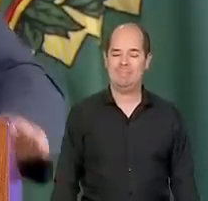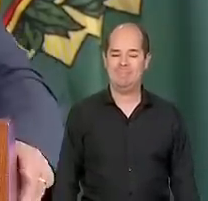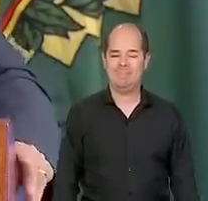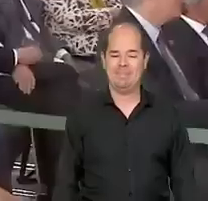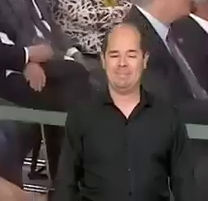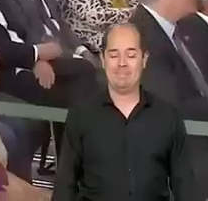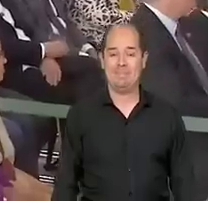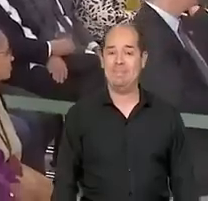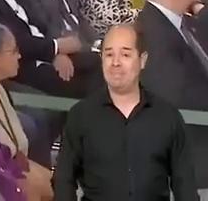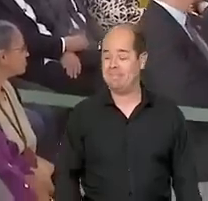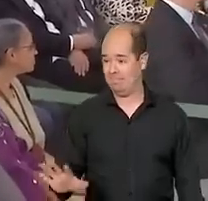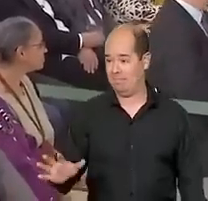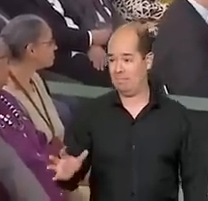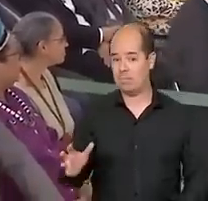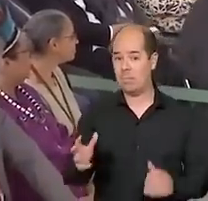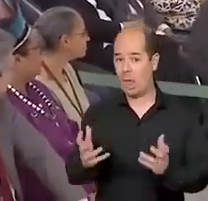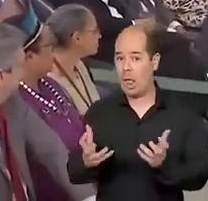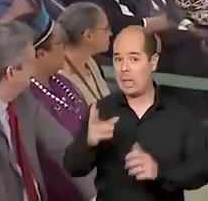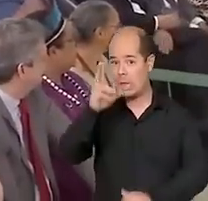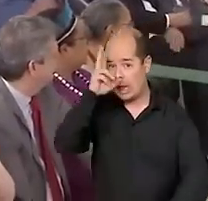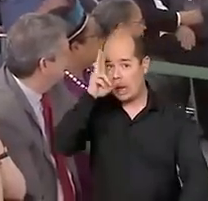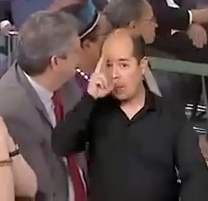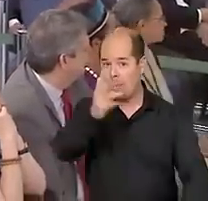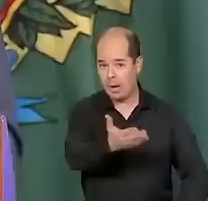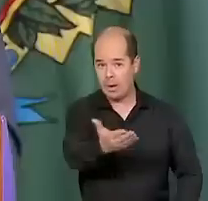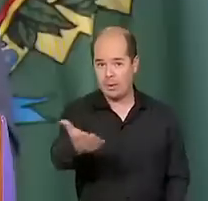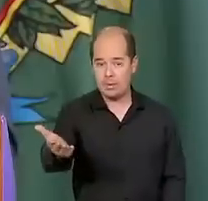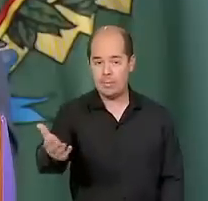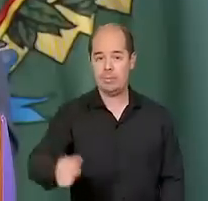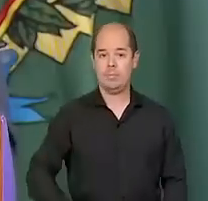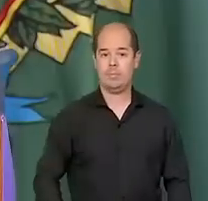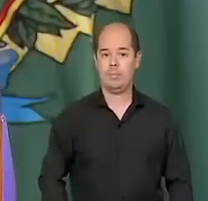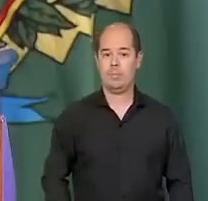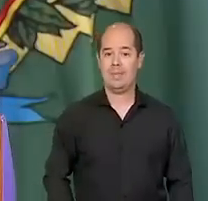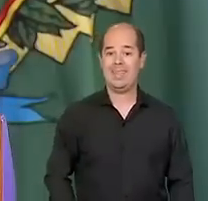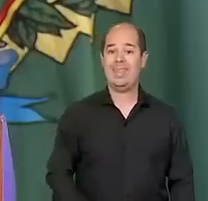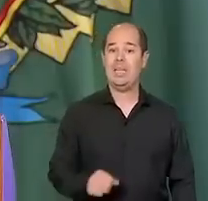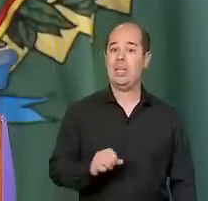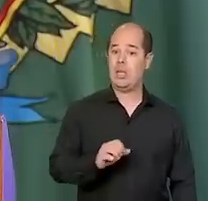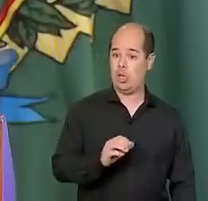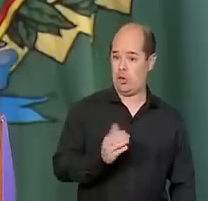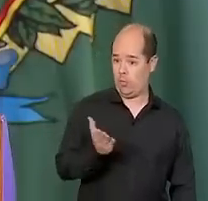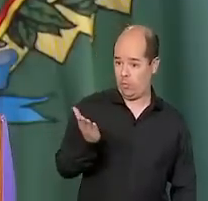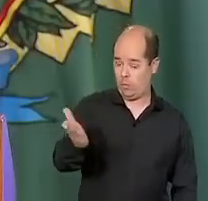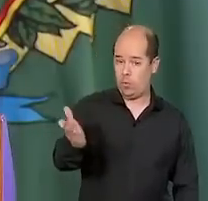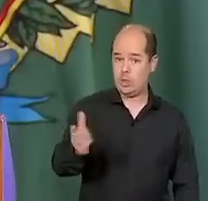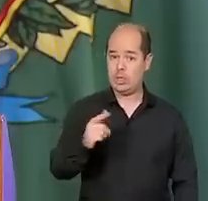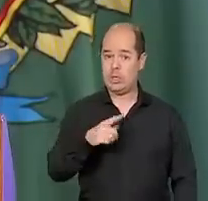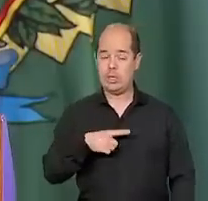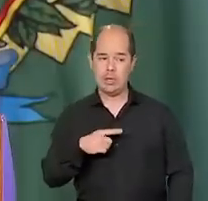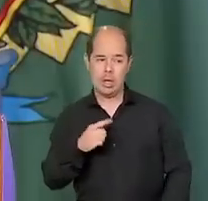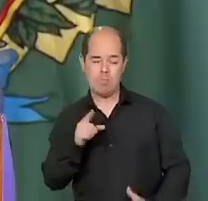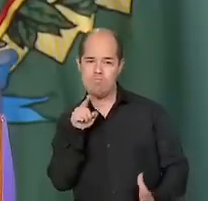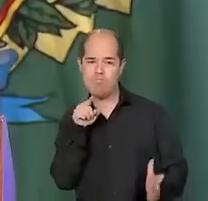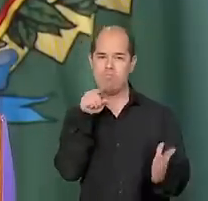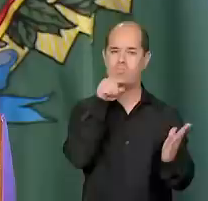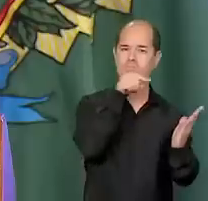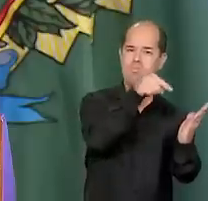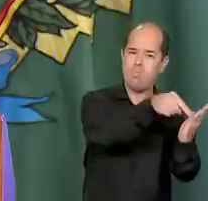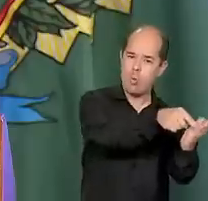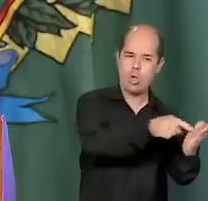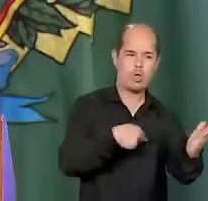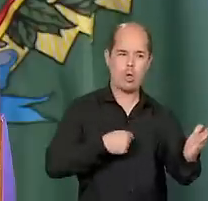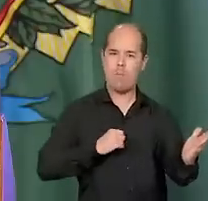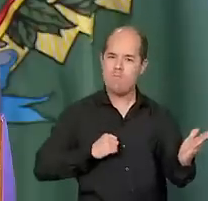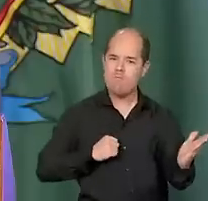Eu só queria lembrar a vocês que quando você tem uma causa, que você